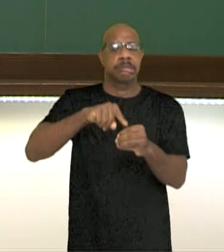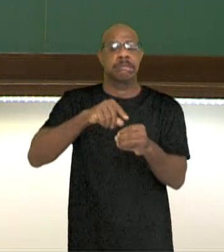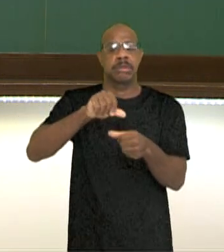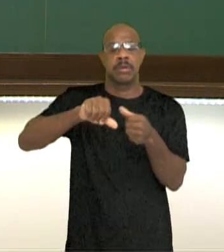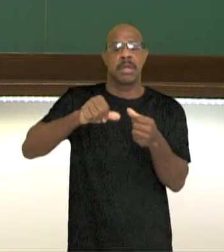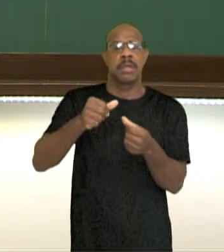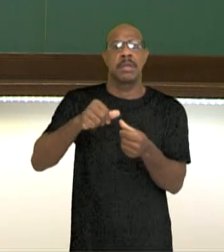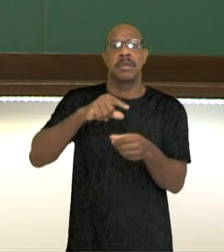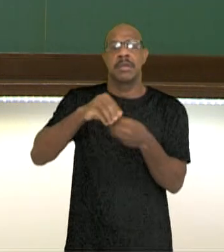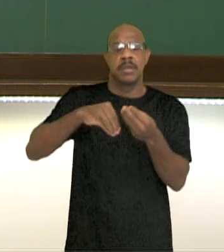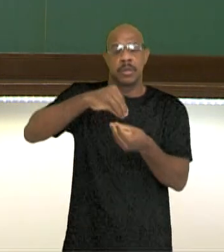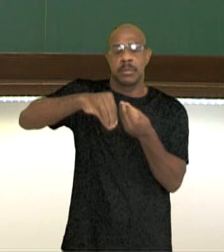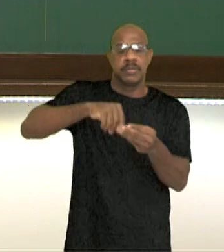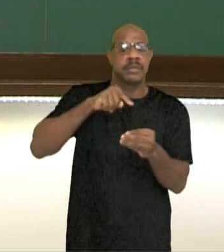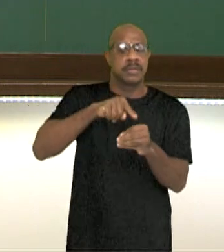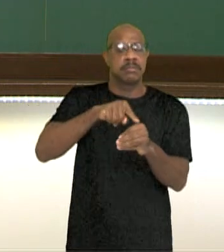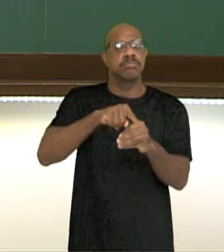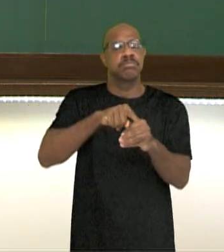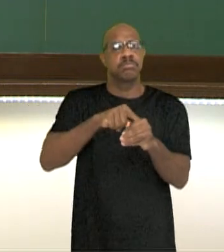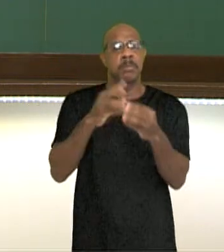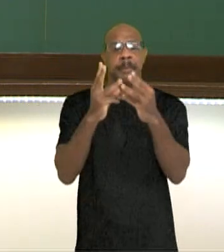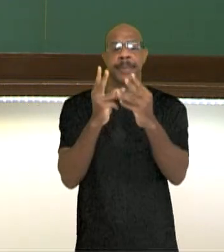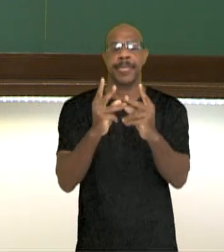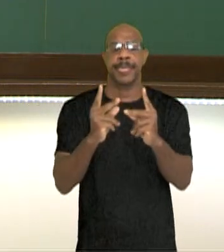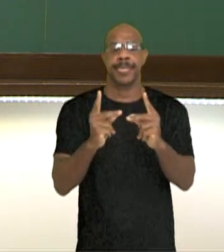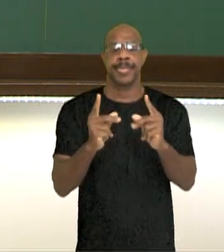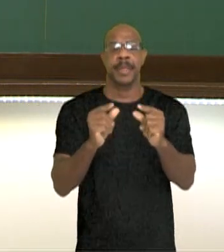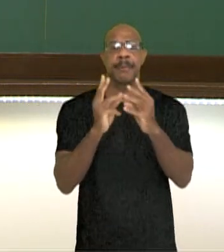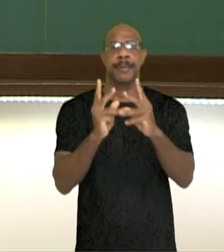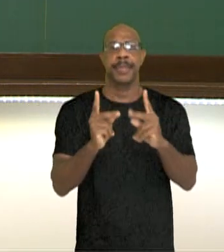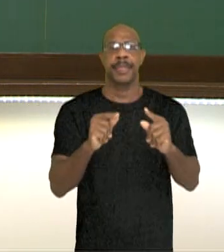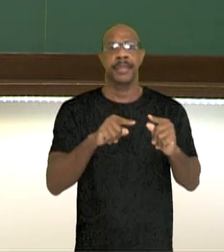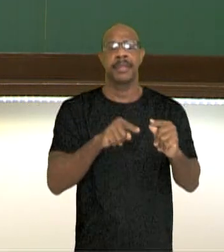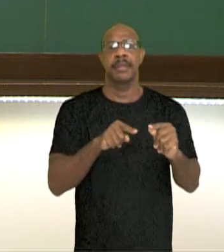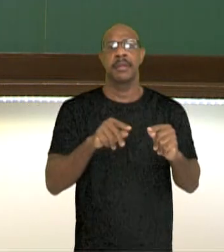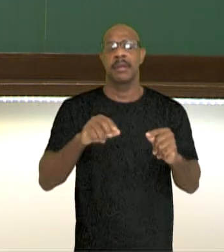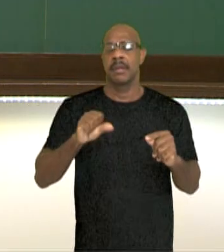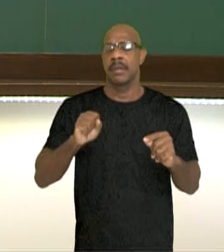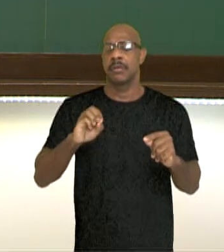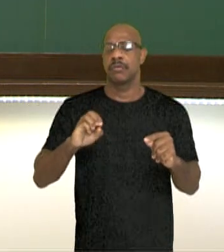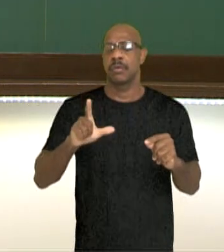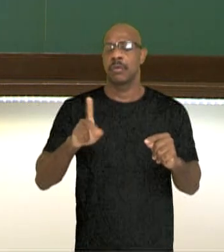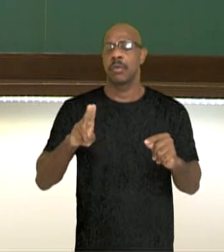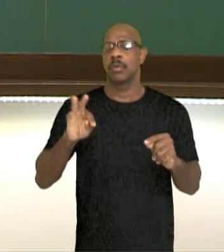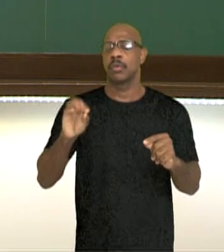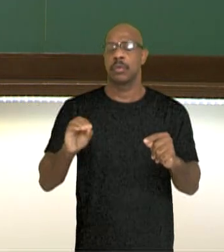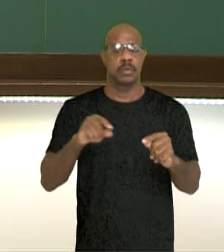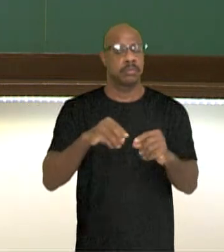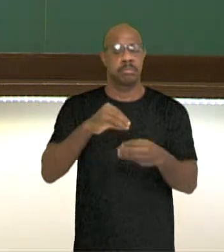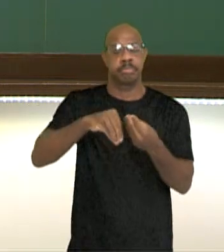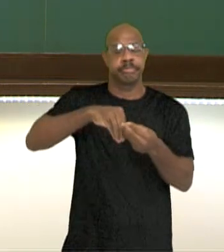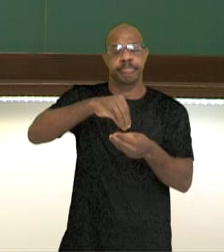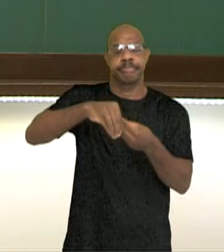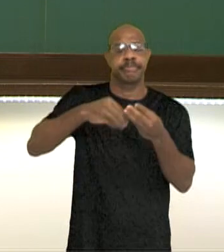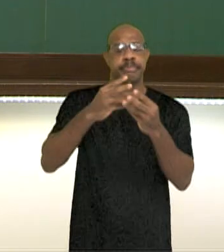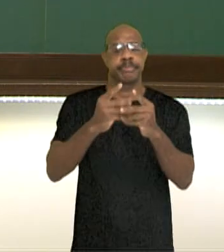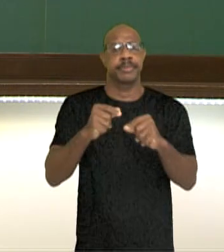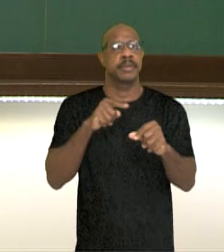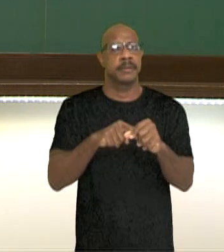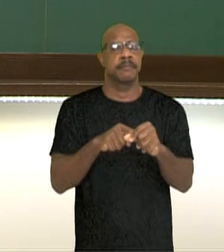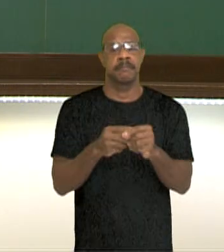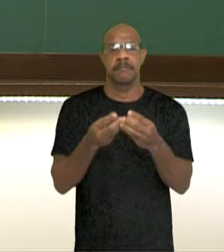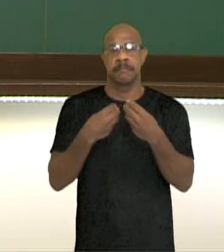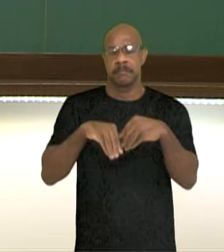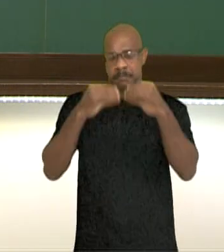nós denominamos de solvente dissolve a que nós denominamos de soluto. E aqui eu quero que você